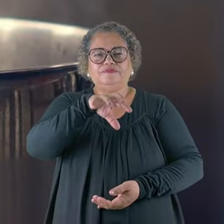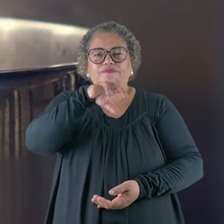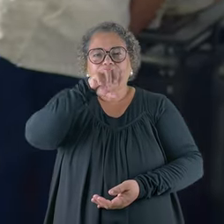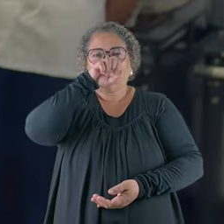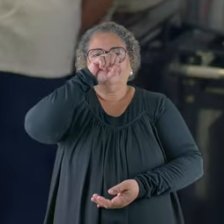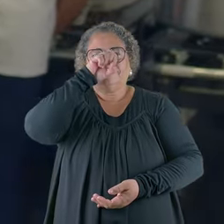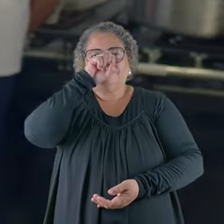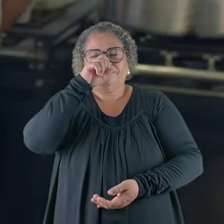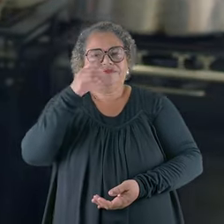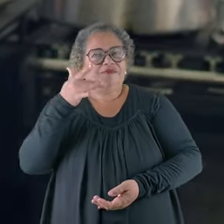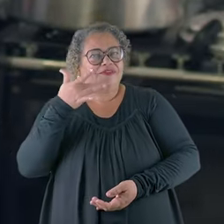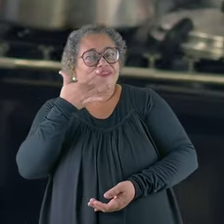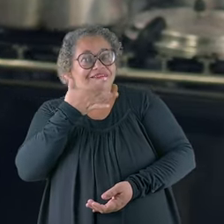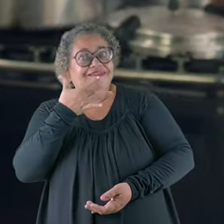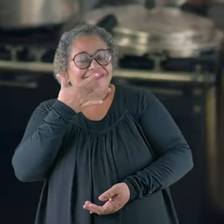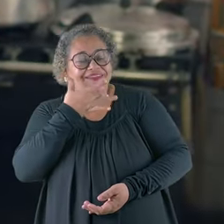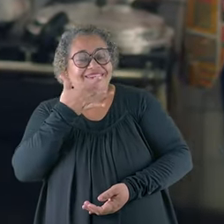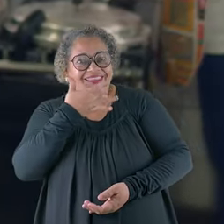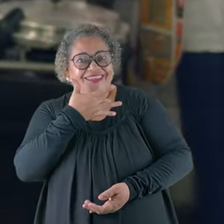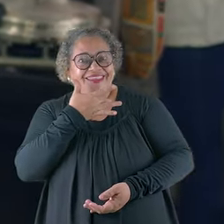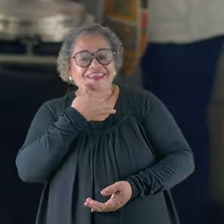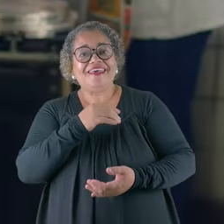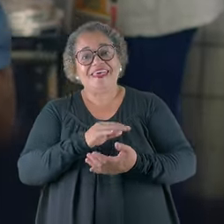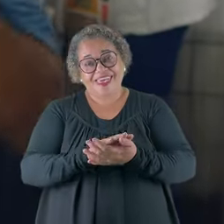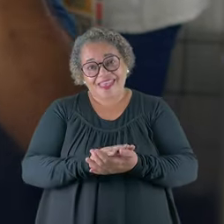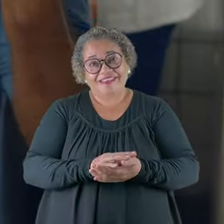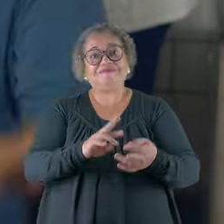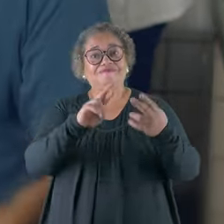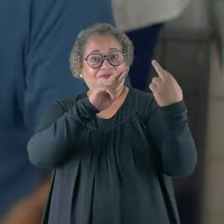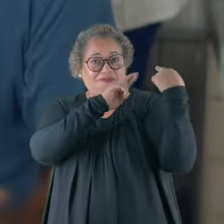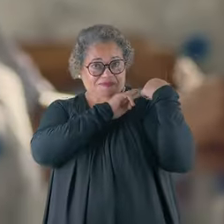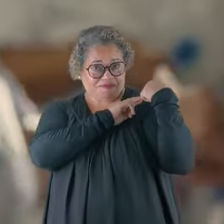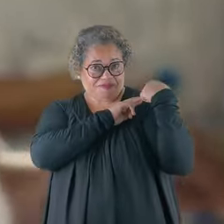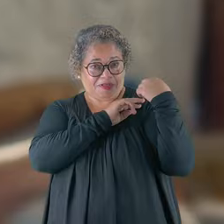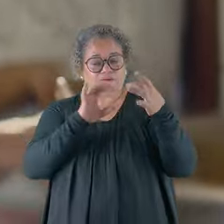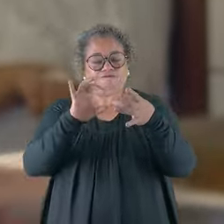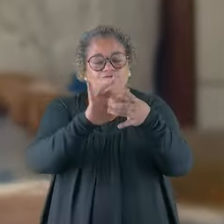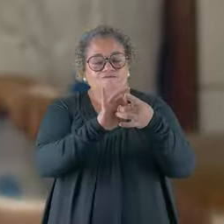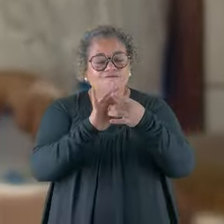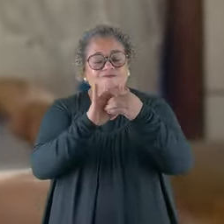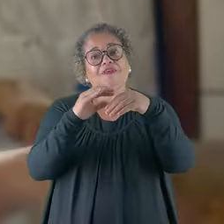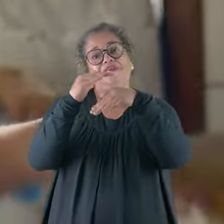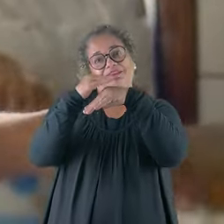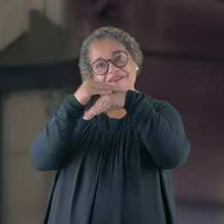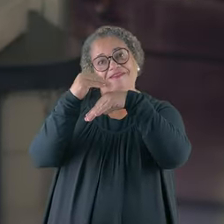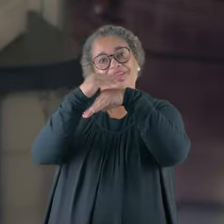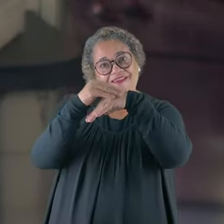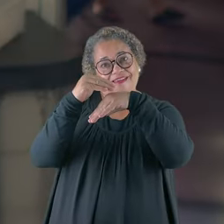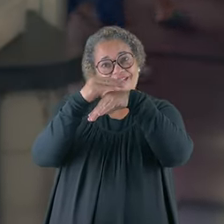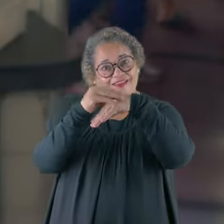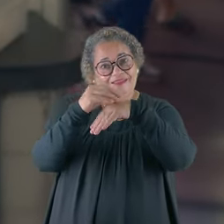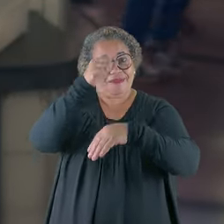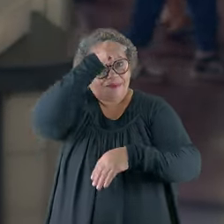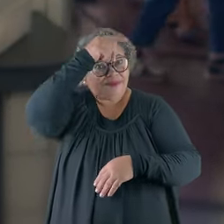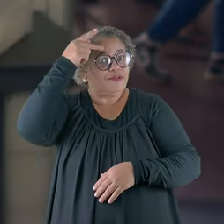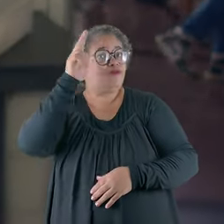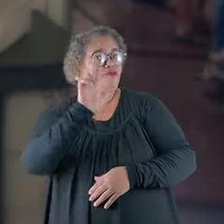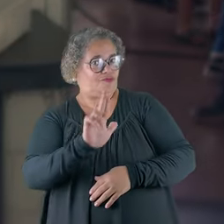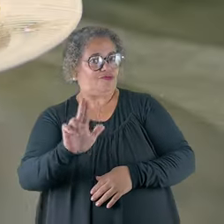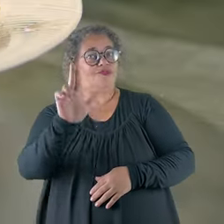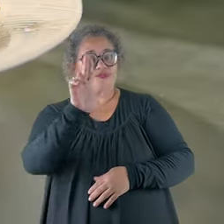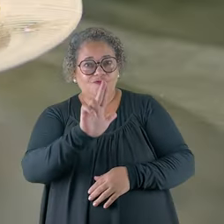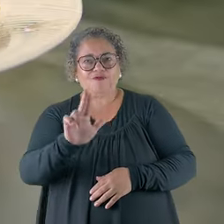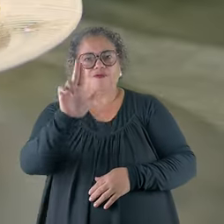Hum tá sentindo esse cheirinho de receita infalível aí é responsabilidade mais carinho é assim que a prefeitura de